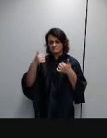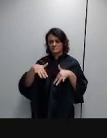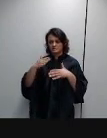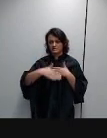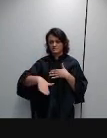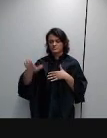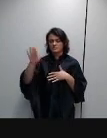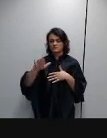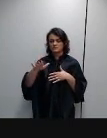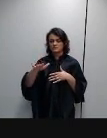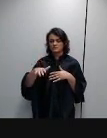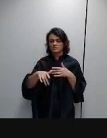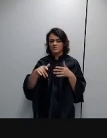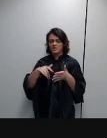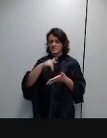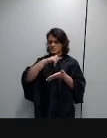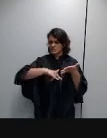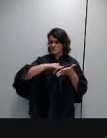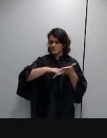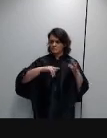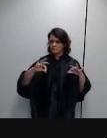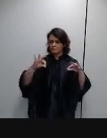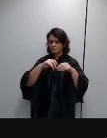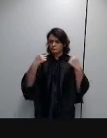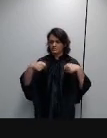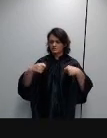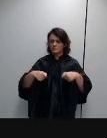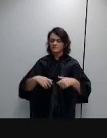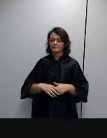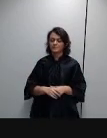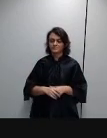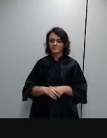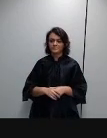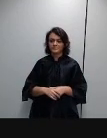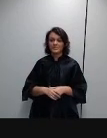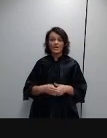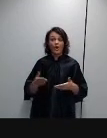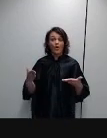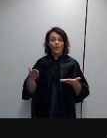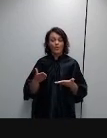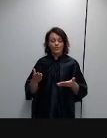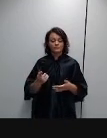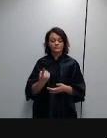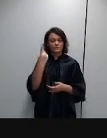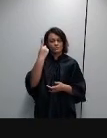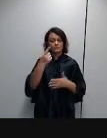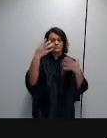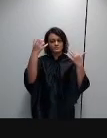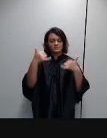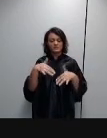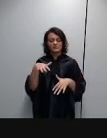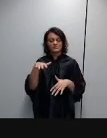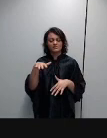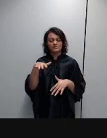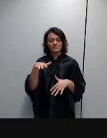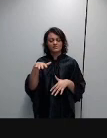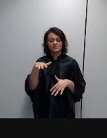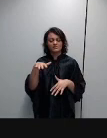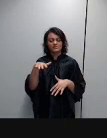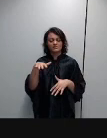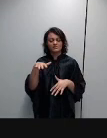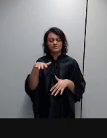certidões necessárias nós temos hoje uma sustentação oral o processo da relatoria do ministro